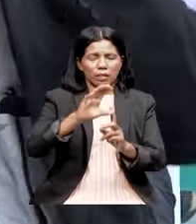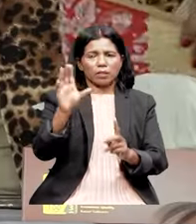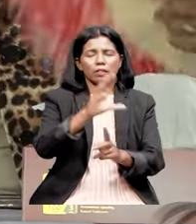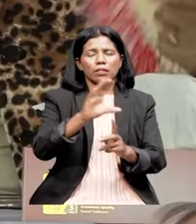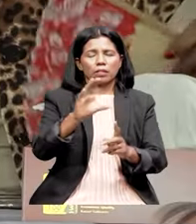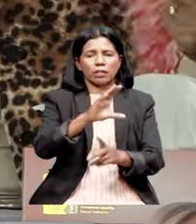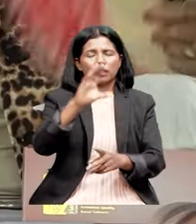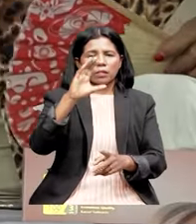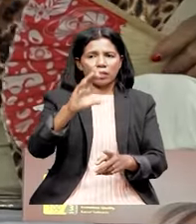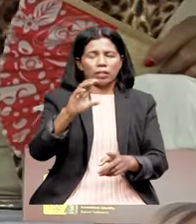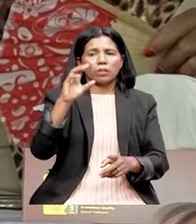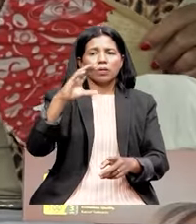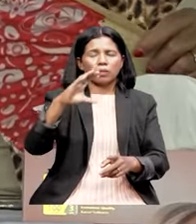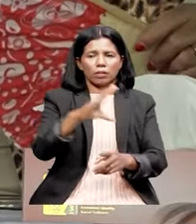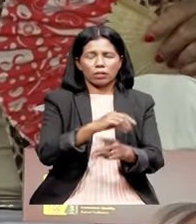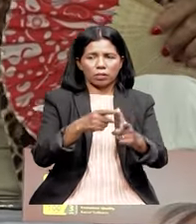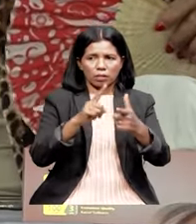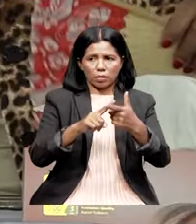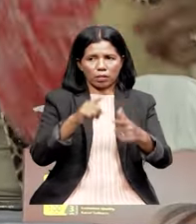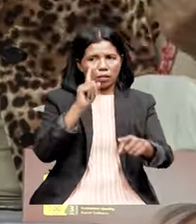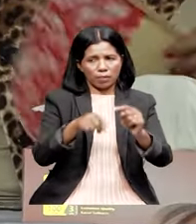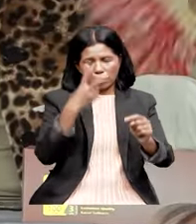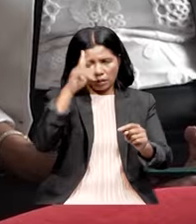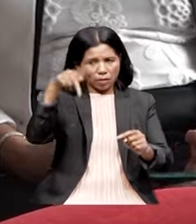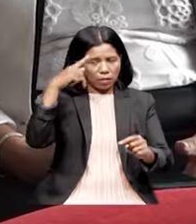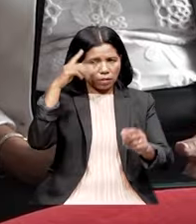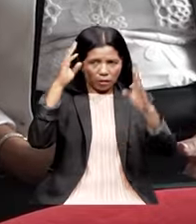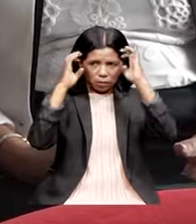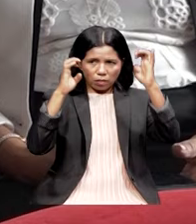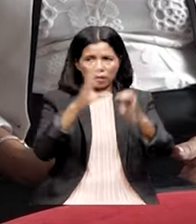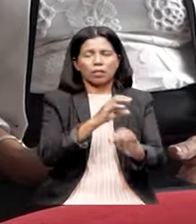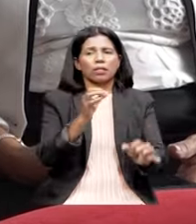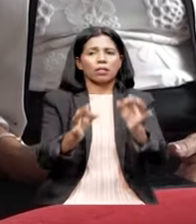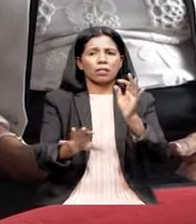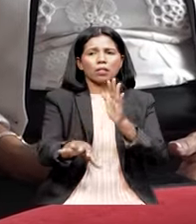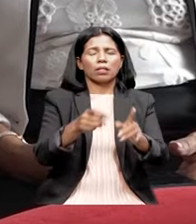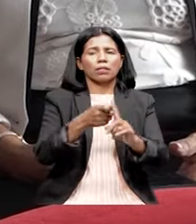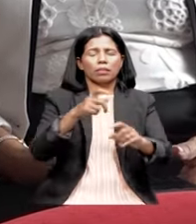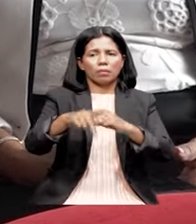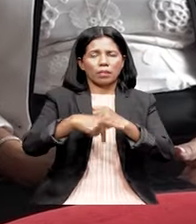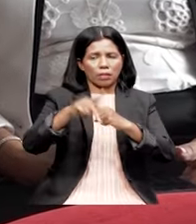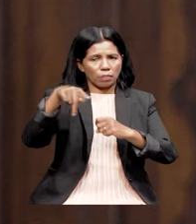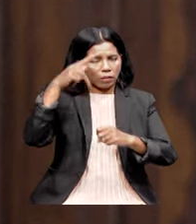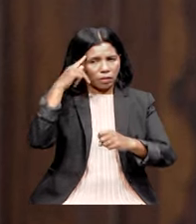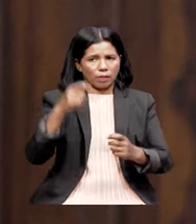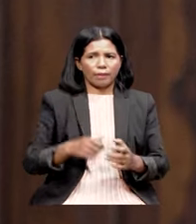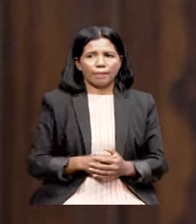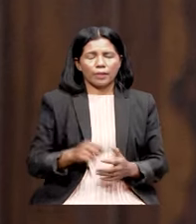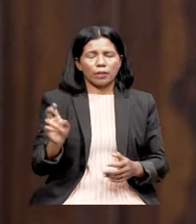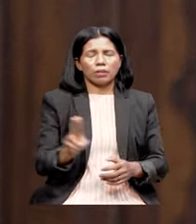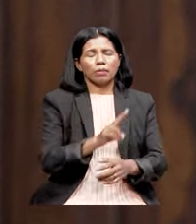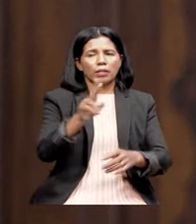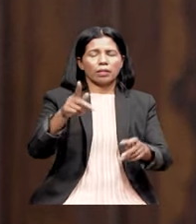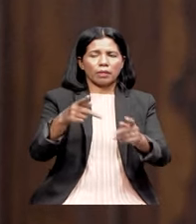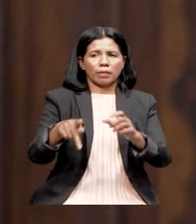José Honorio Jerónimo atu labele politisa sektor edukasang durante nia mandato maske nome ahusi partido politico Universidad de Dapas hane